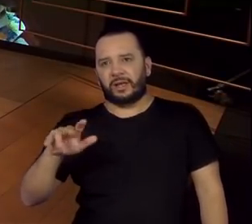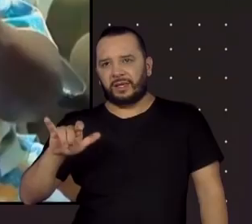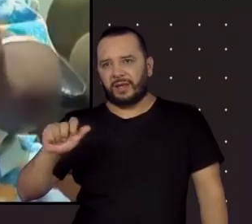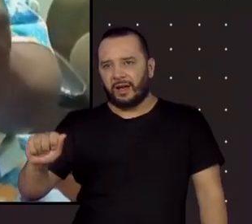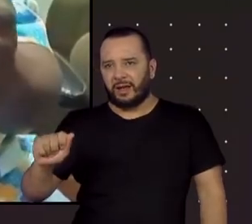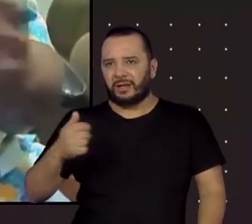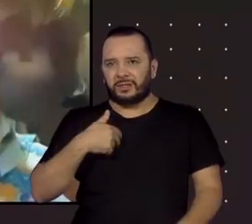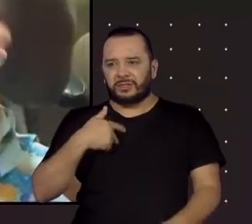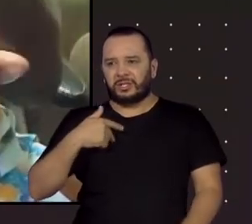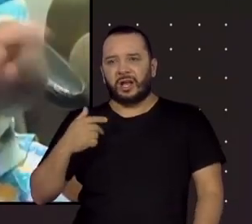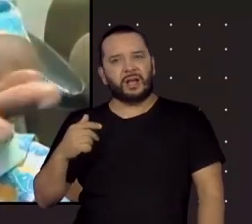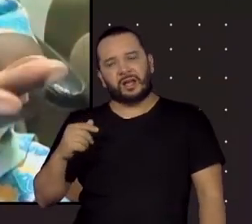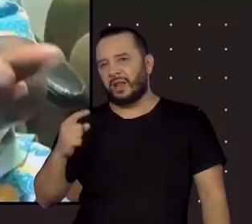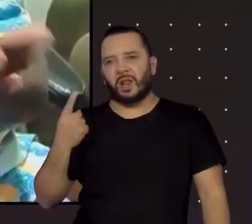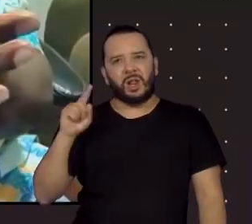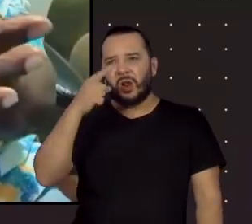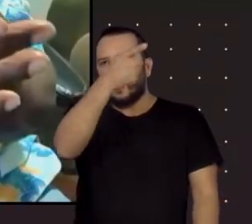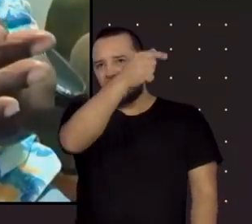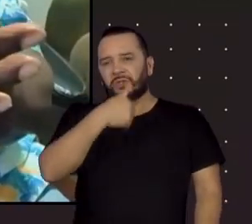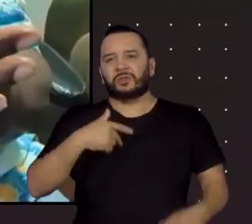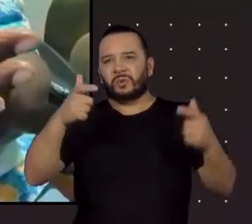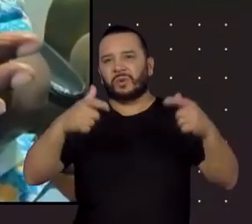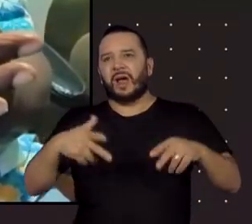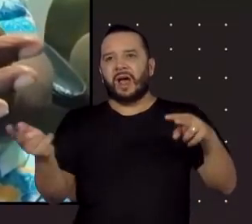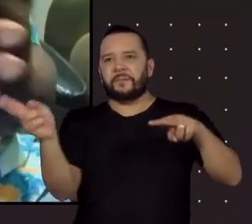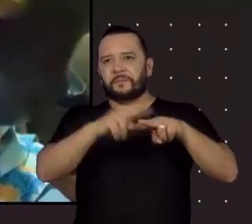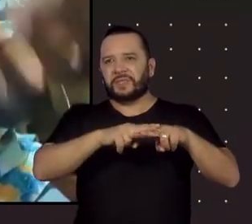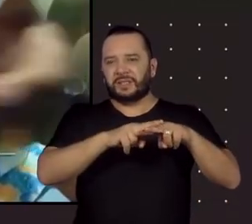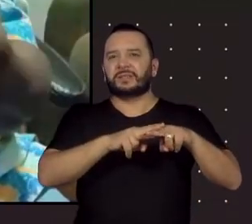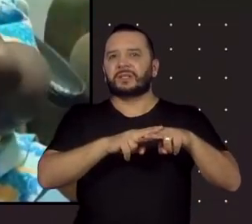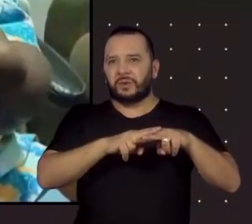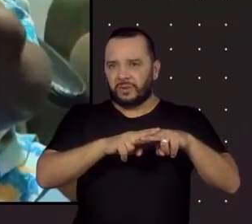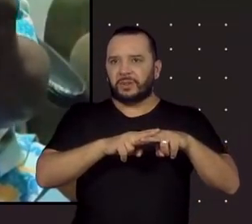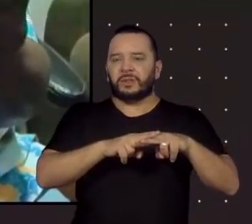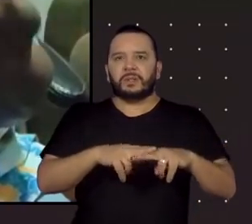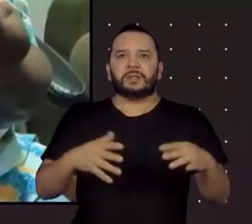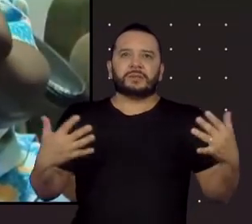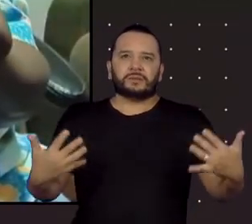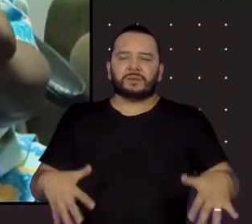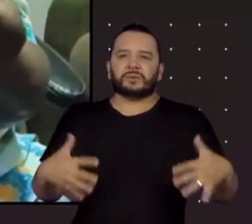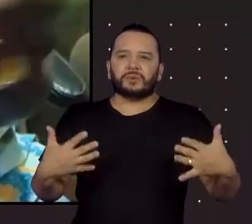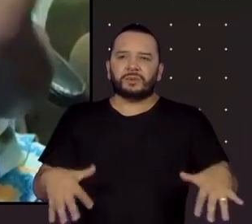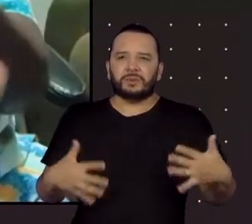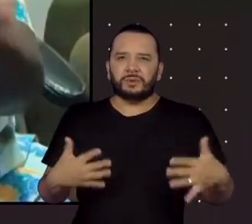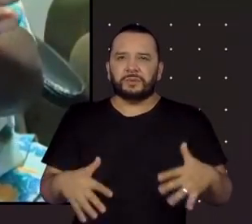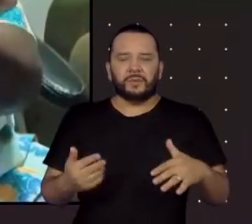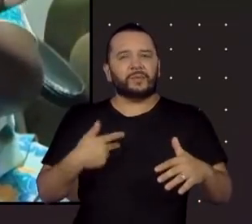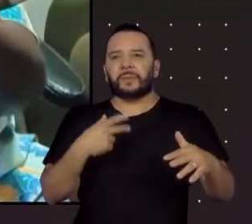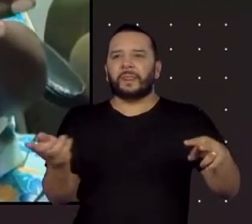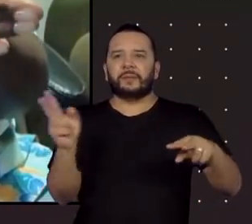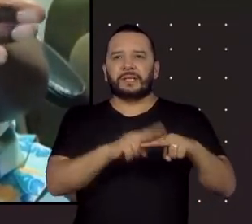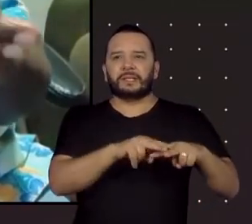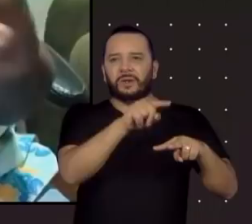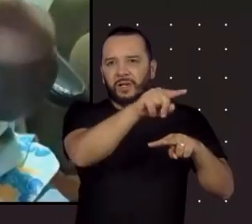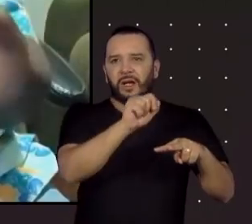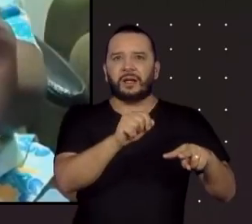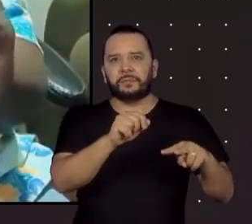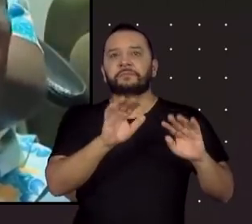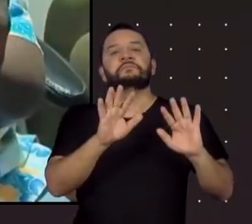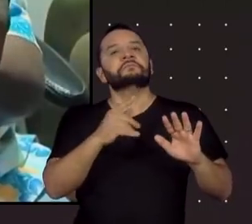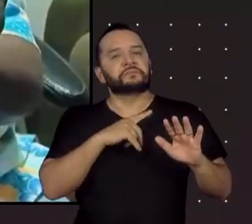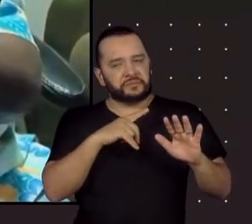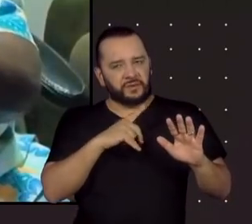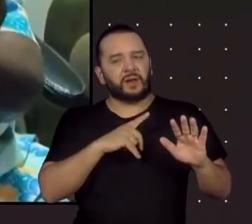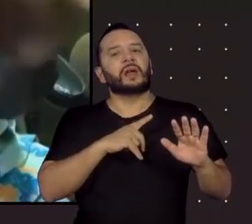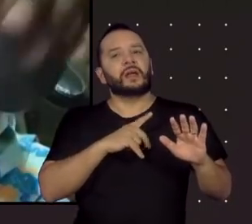Não sei se o senhor sabe, é uma prisão. Nós só não vamos deixar o senhor atrás das grades, mas existem normas, existem